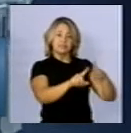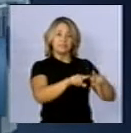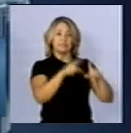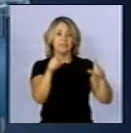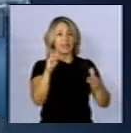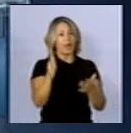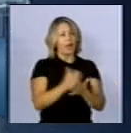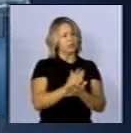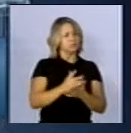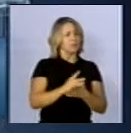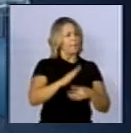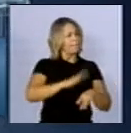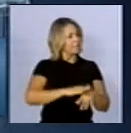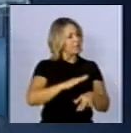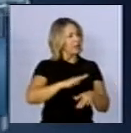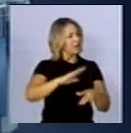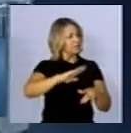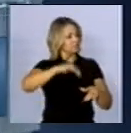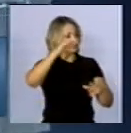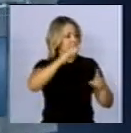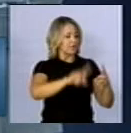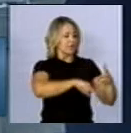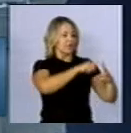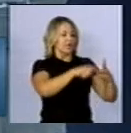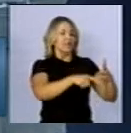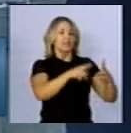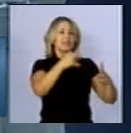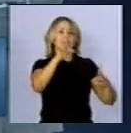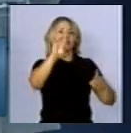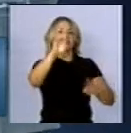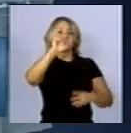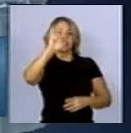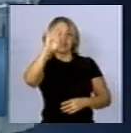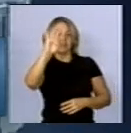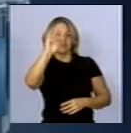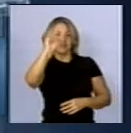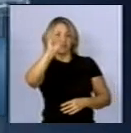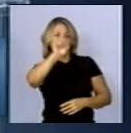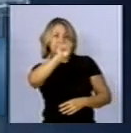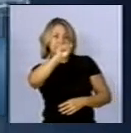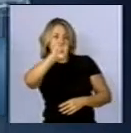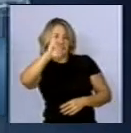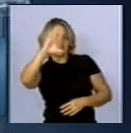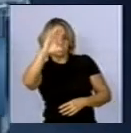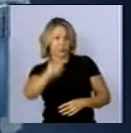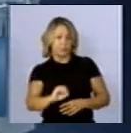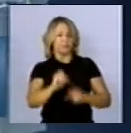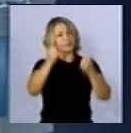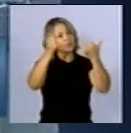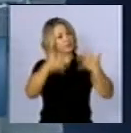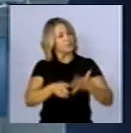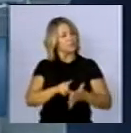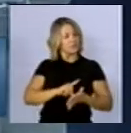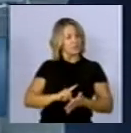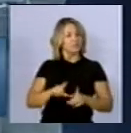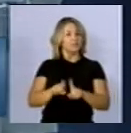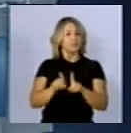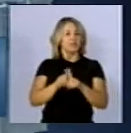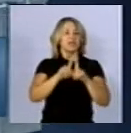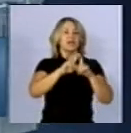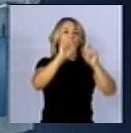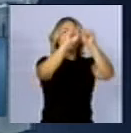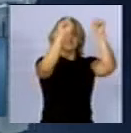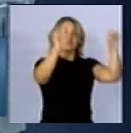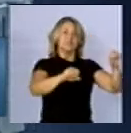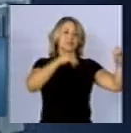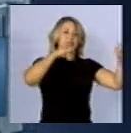maioria trifásico Por que a importância dessa colocação em trifásico conforme foi colocado pela cpel o sistema elétrico trifásico